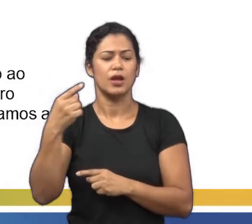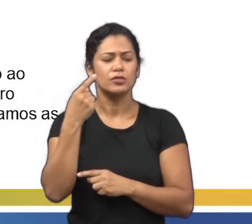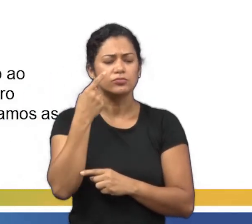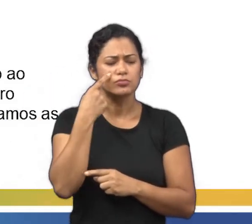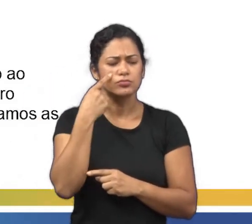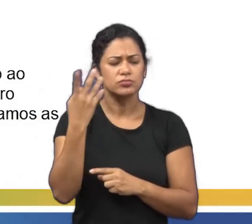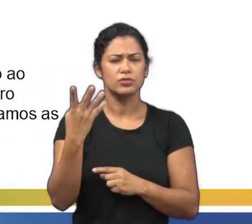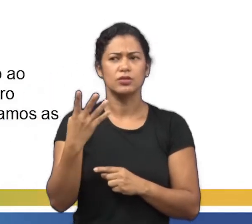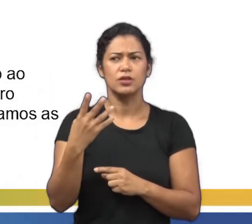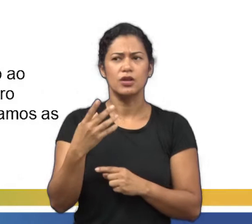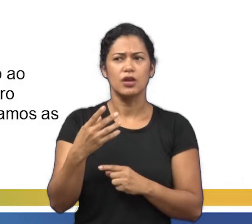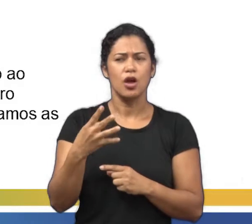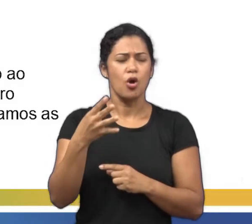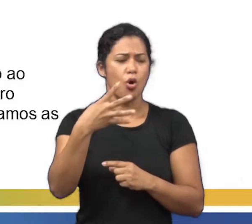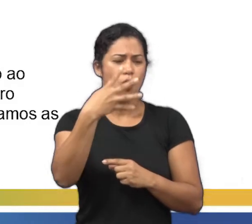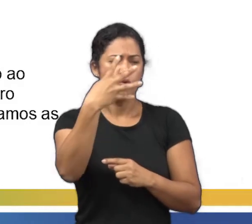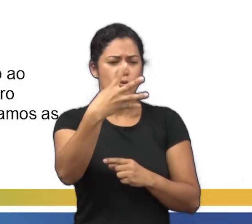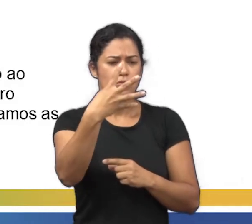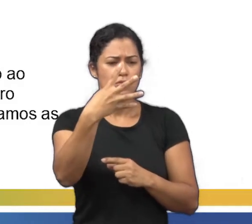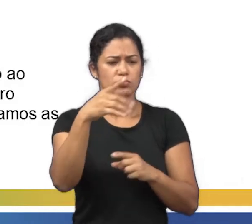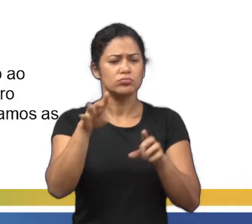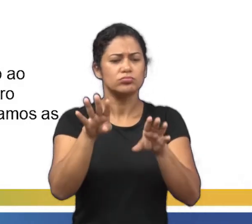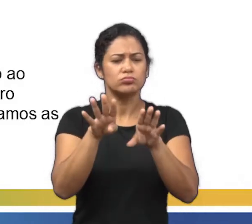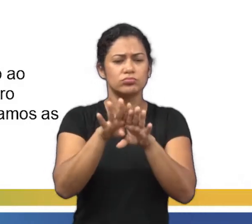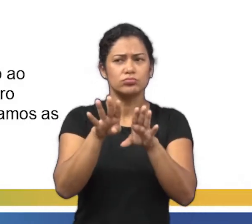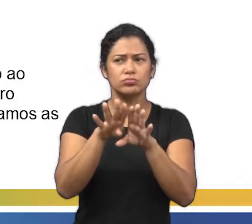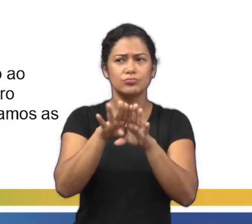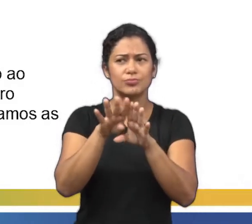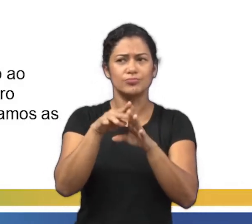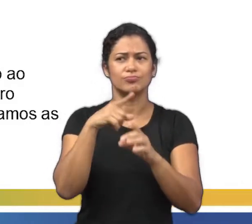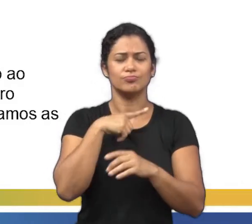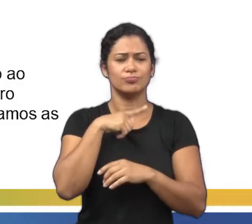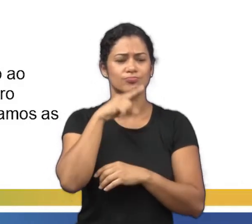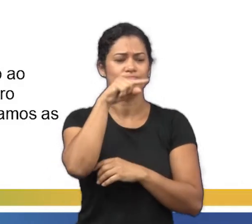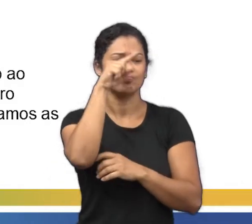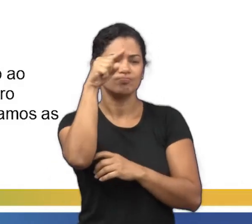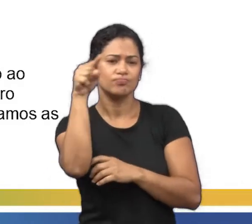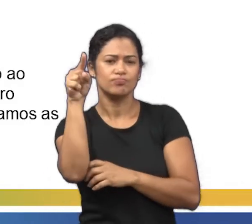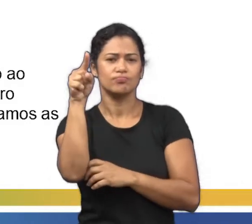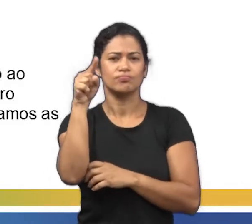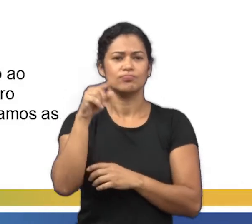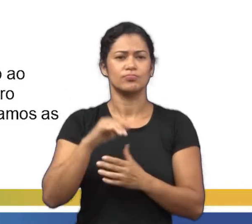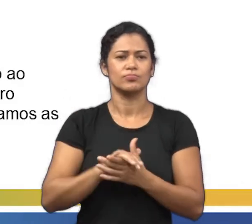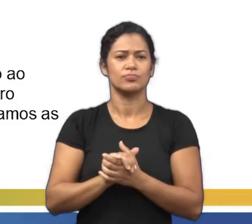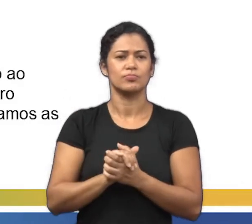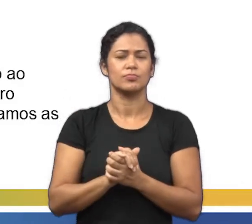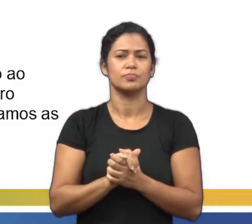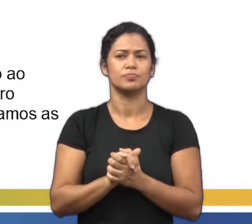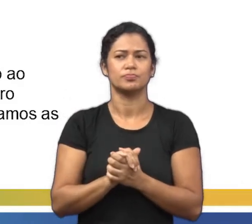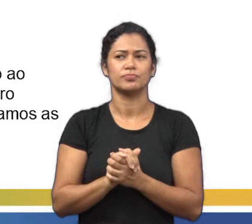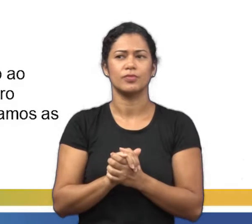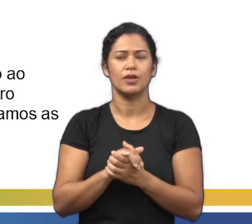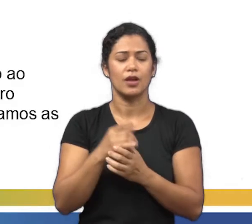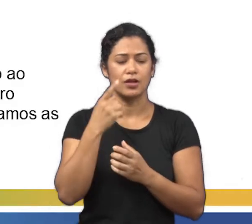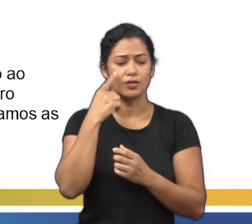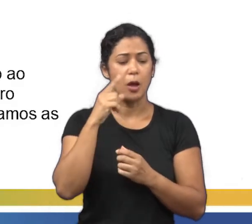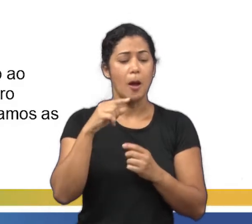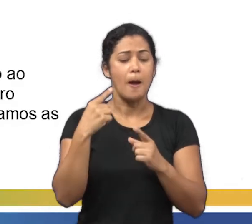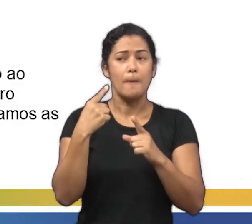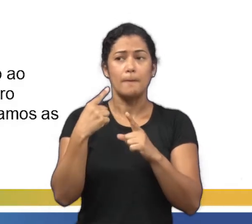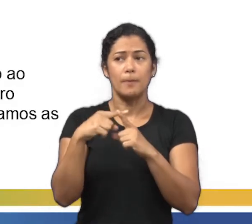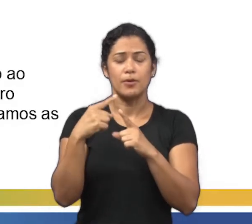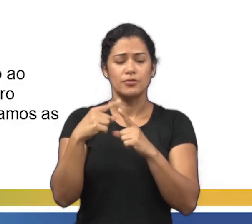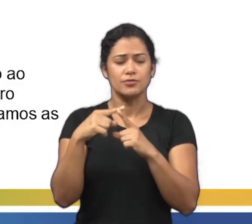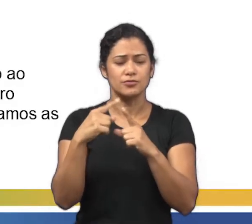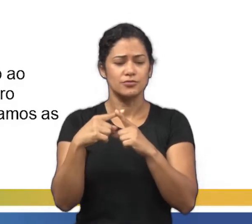vai aparecer um circunflexo nele aí, tá? O que quer dizer esse circunflexo? Quer dizer que ele é elevado, porque tem programas que a gente